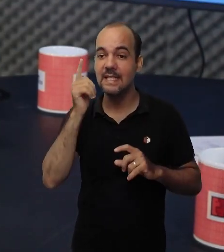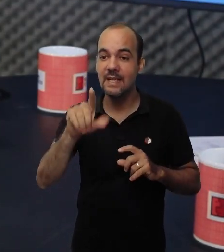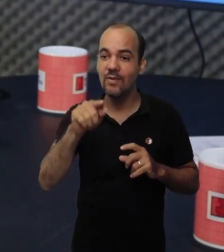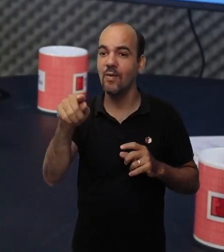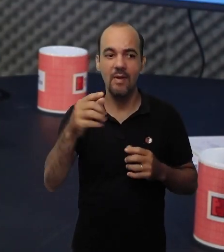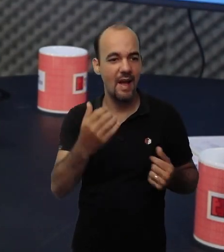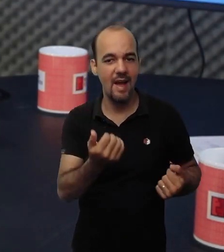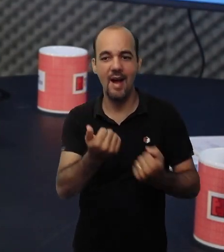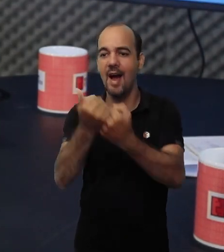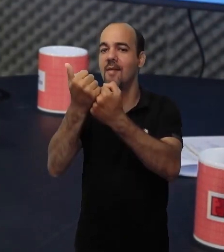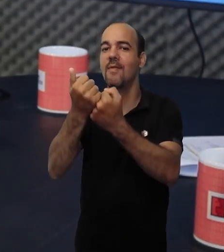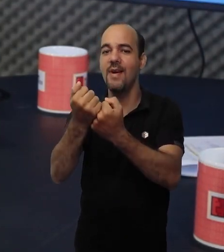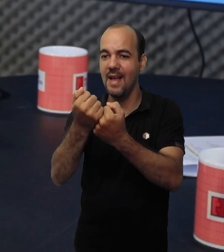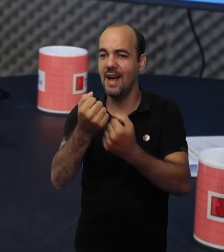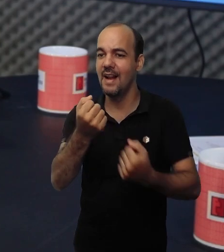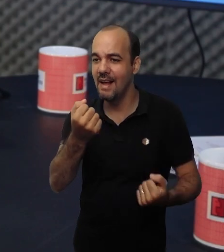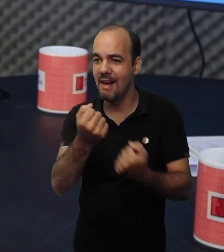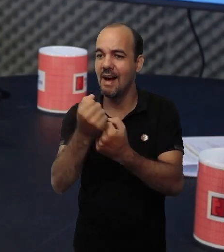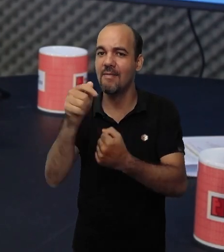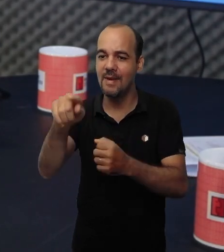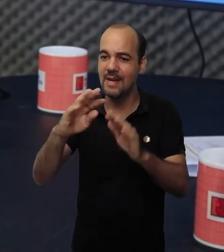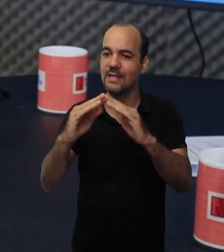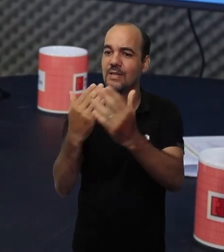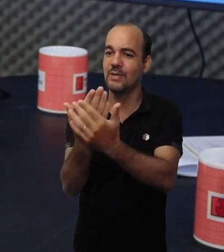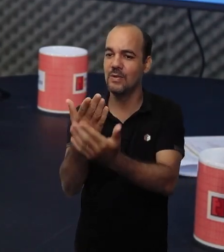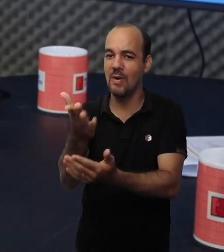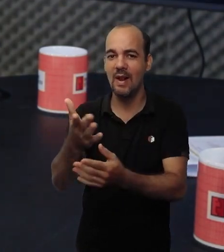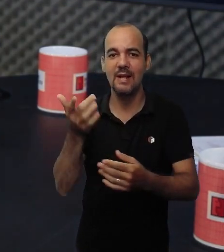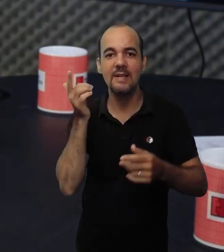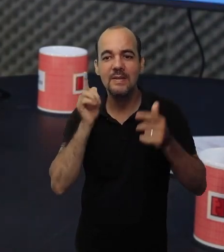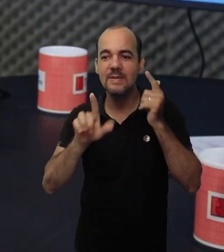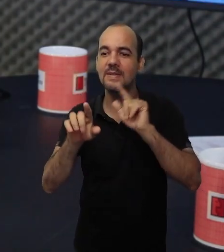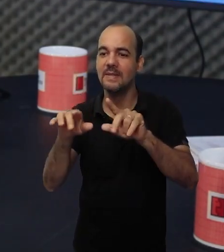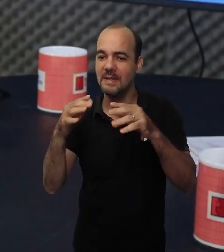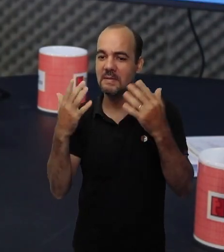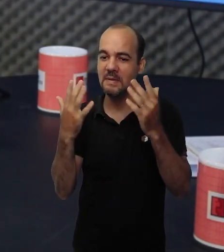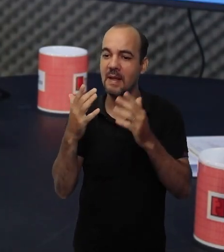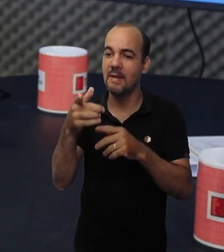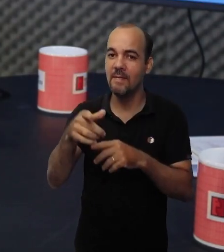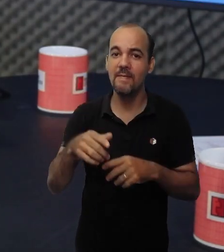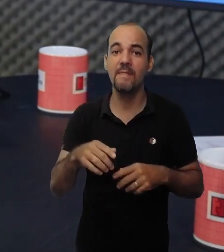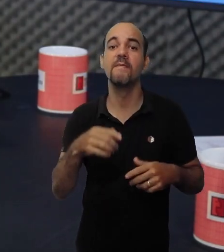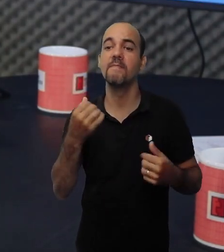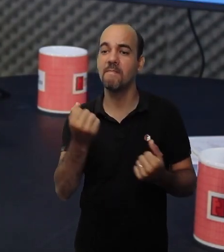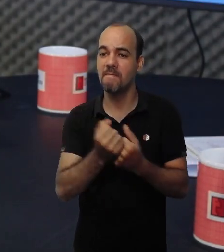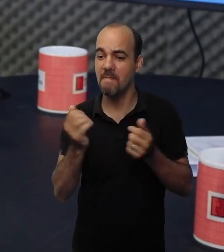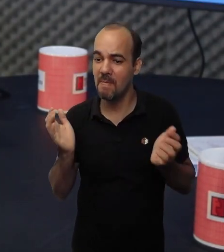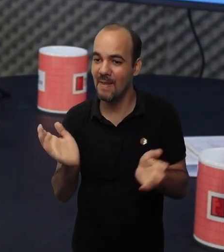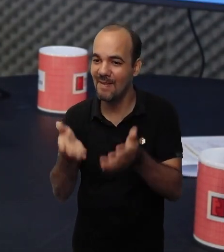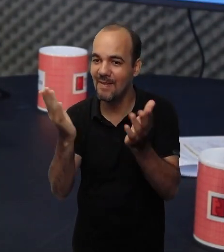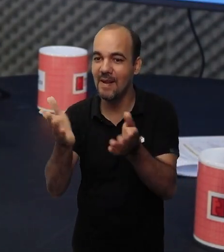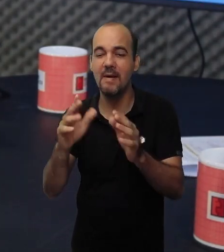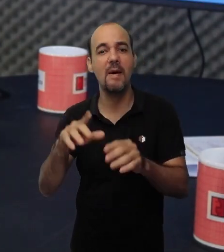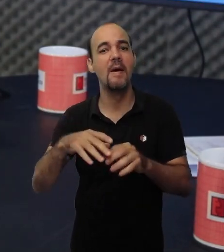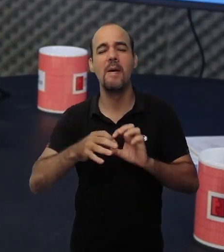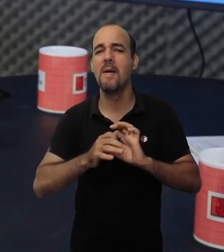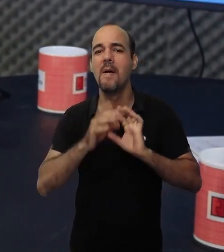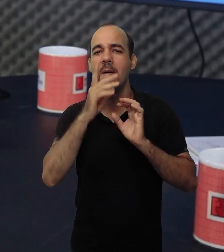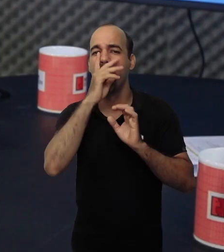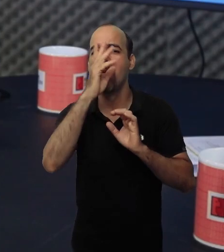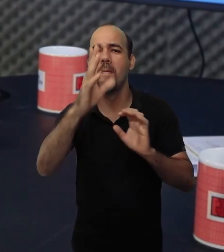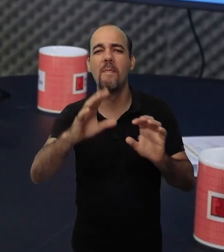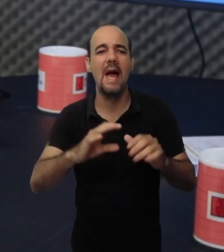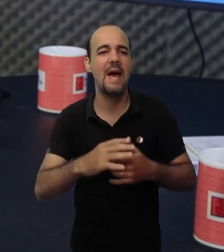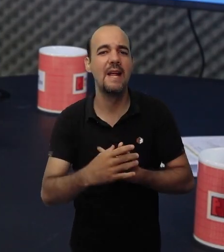reconhece o trabalho de um professor, é como o meu amigo diz, é o bater da asa de uma borboleta.